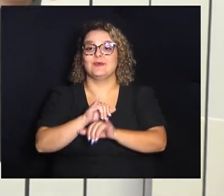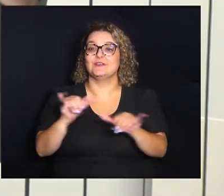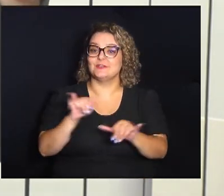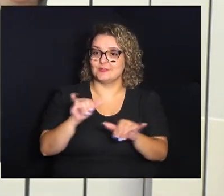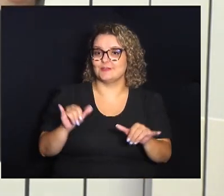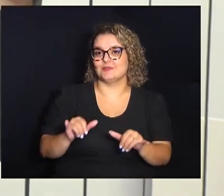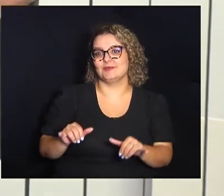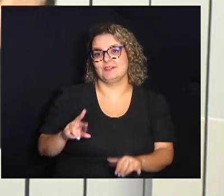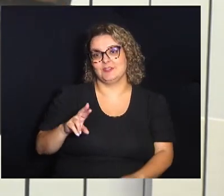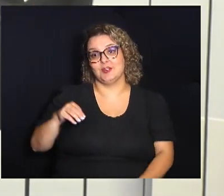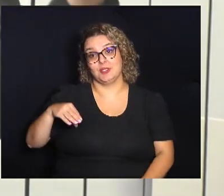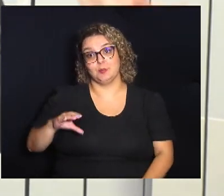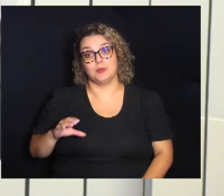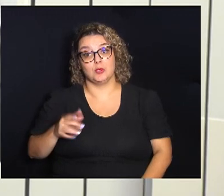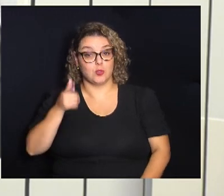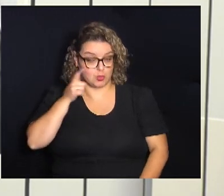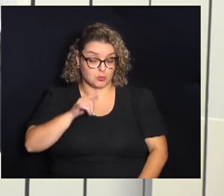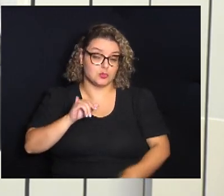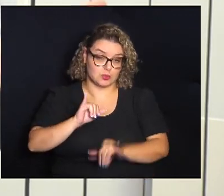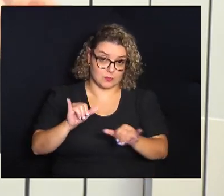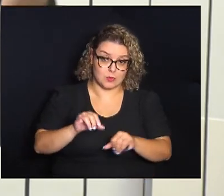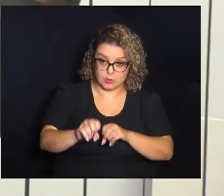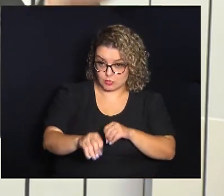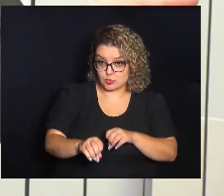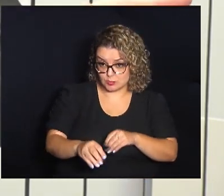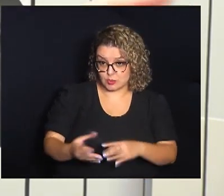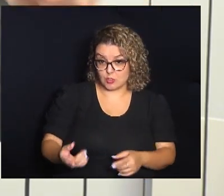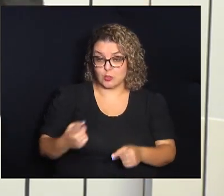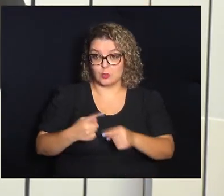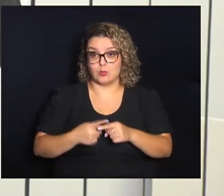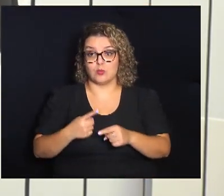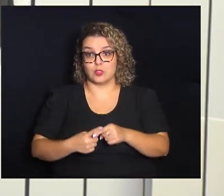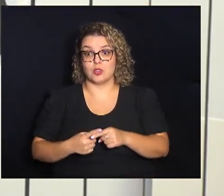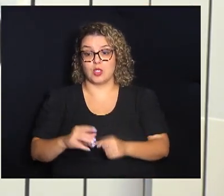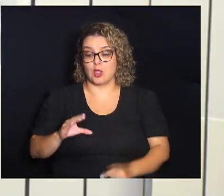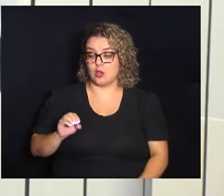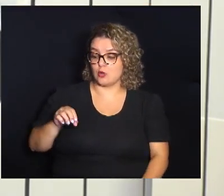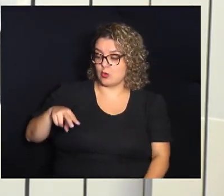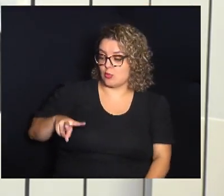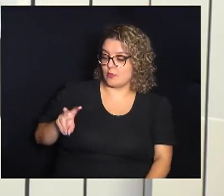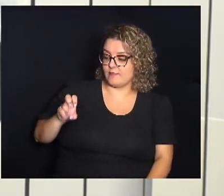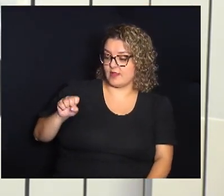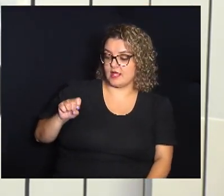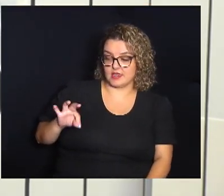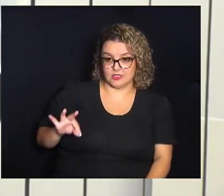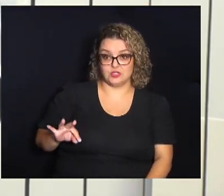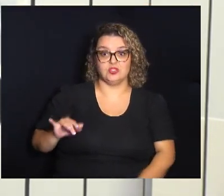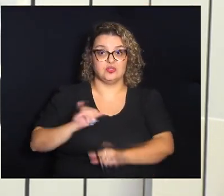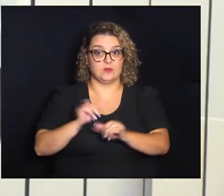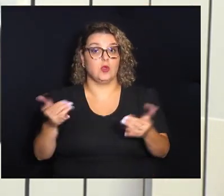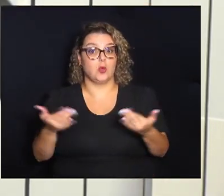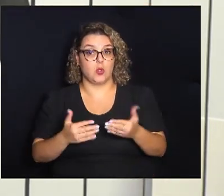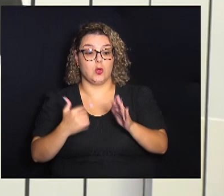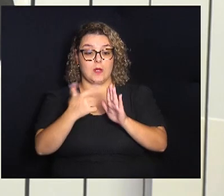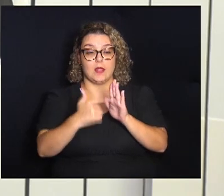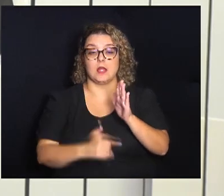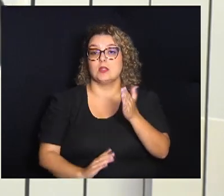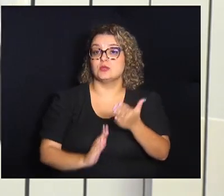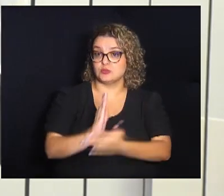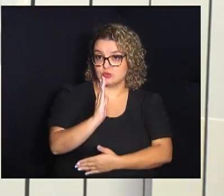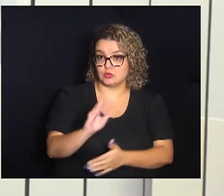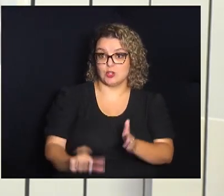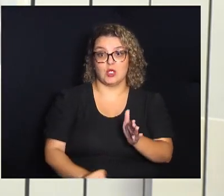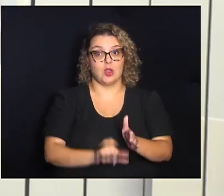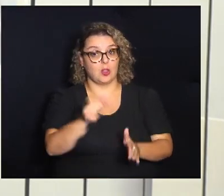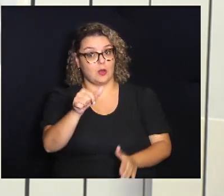A gente continua falando aqui também sobre educação, porque a Conveste divulgou hoje a lista dos aprovados em